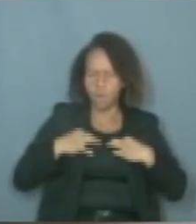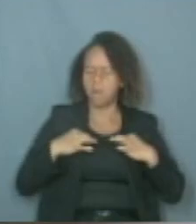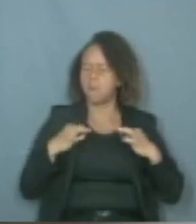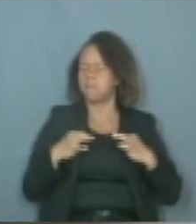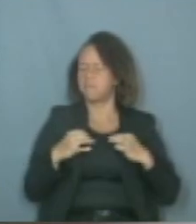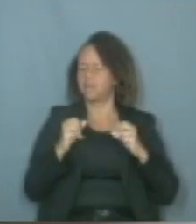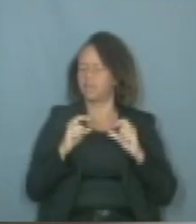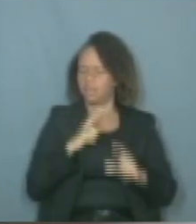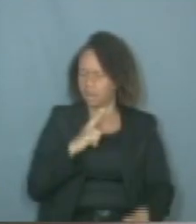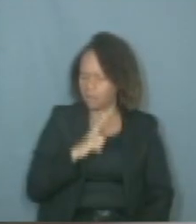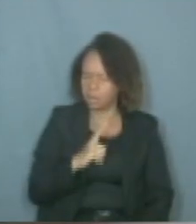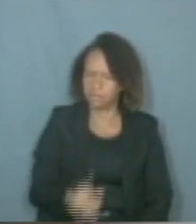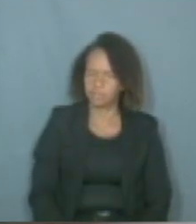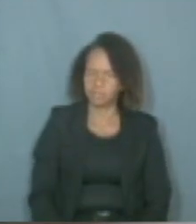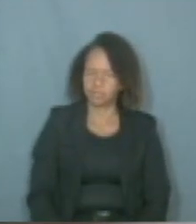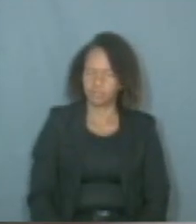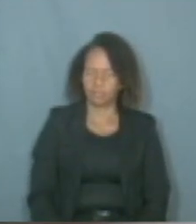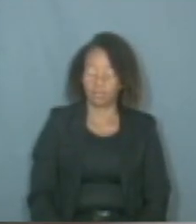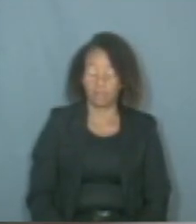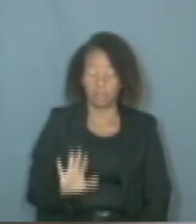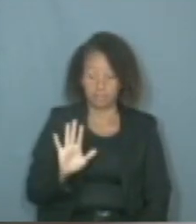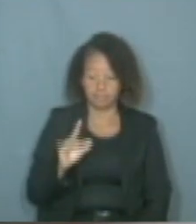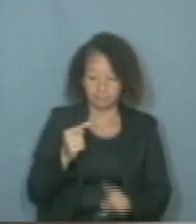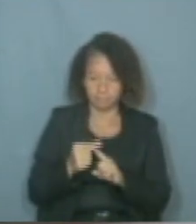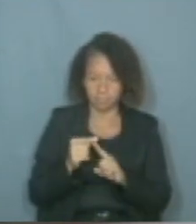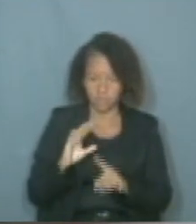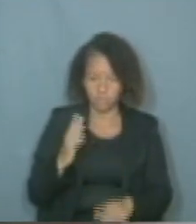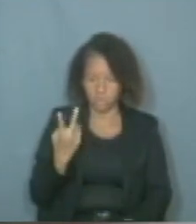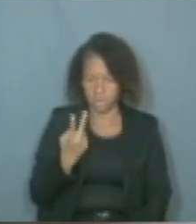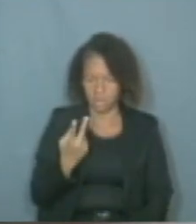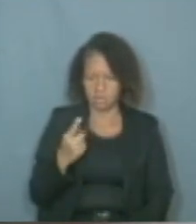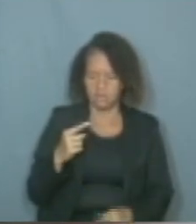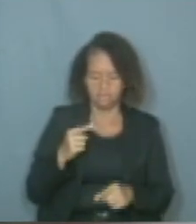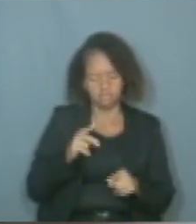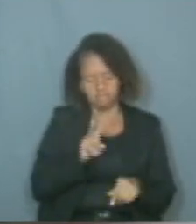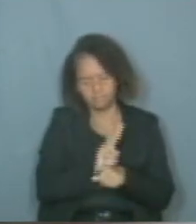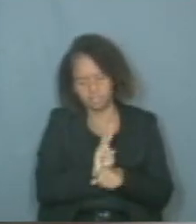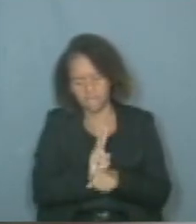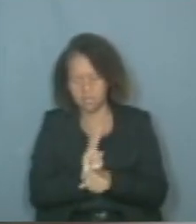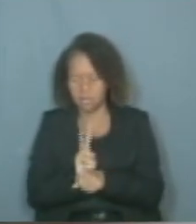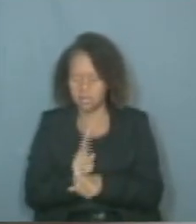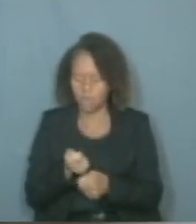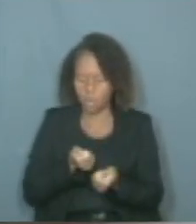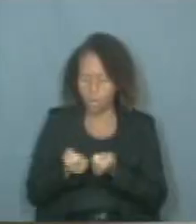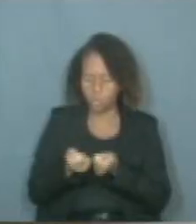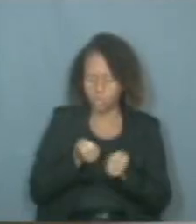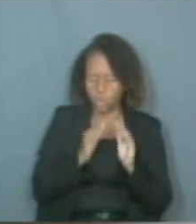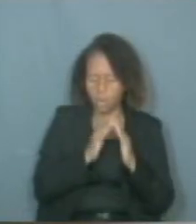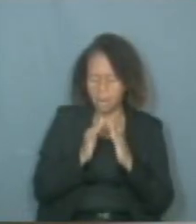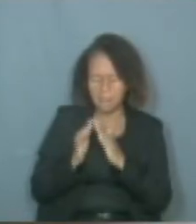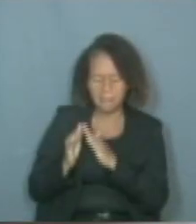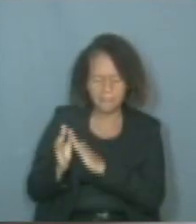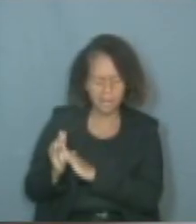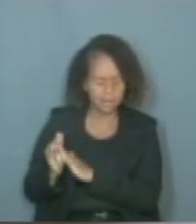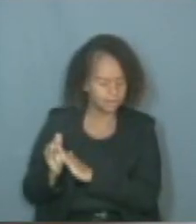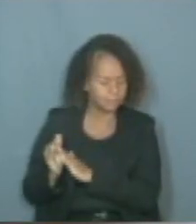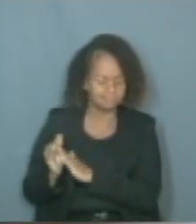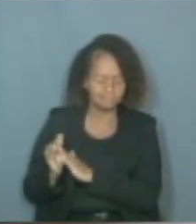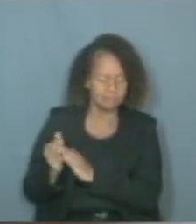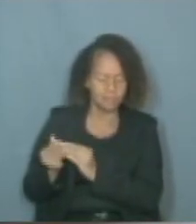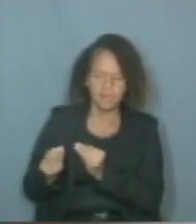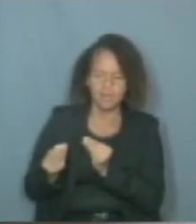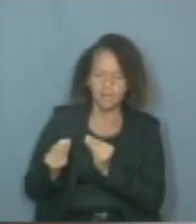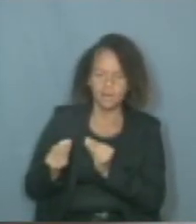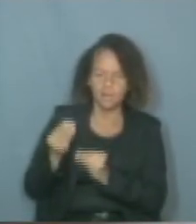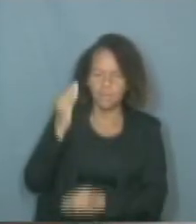eventualmente possua. Porque o que acontece é que nas ações de fiscalização e de controle urbano,